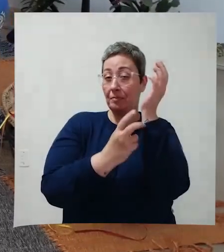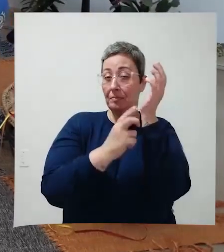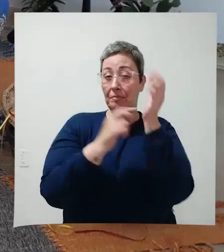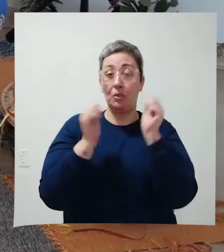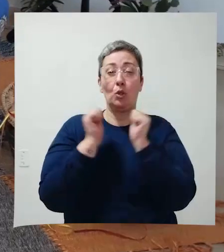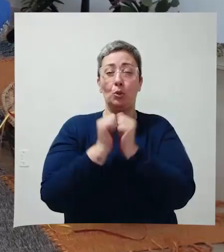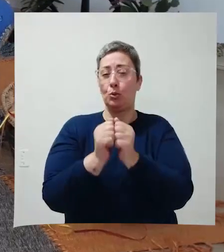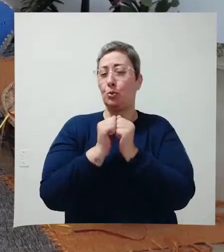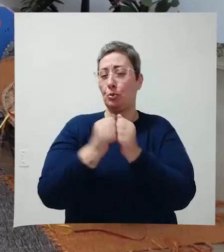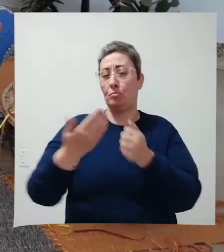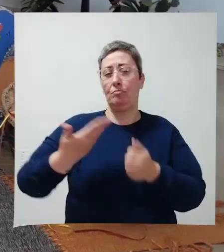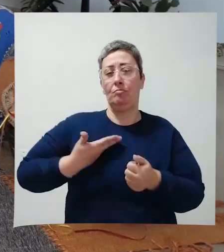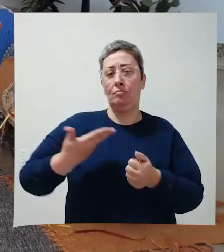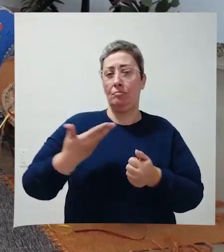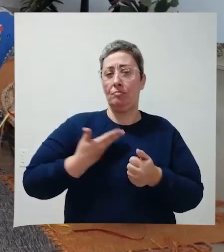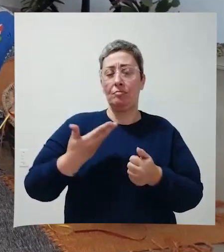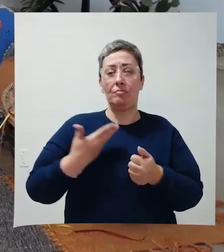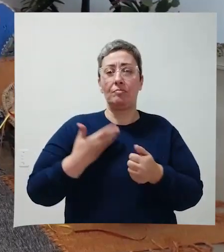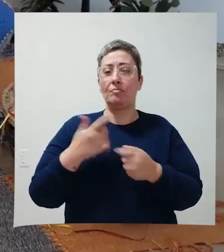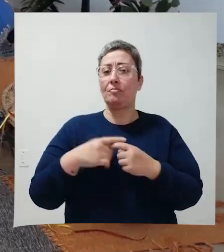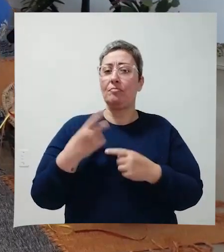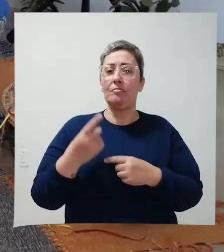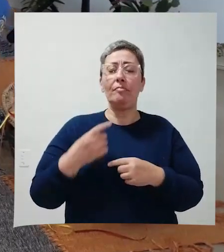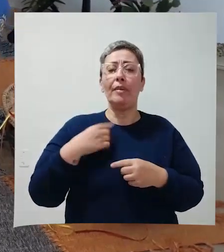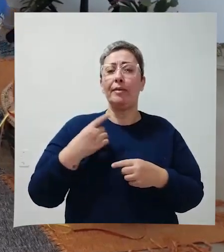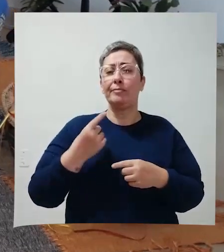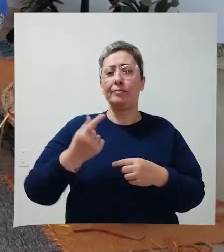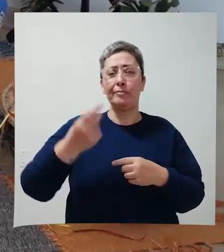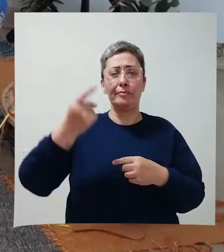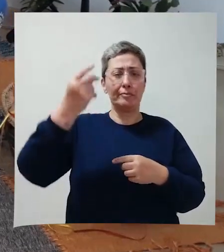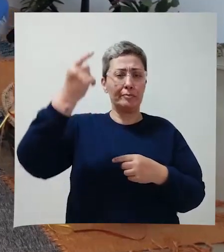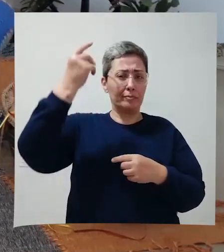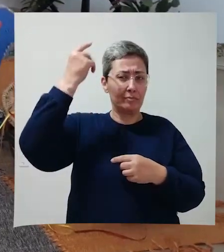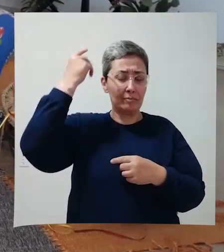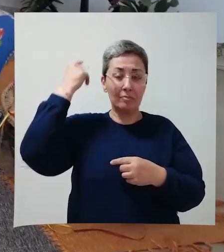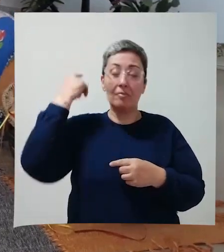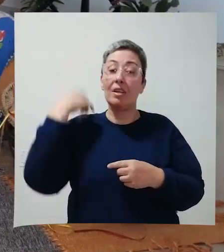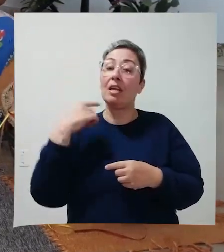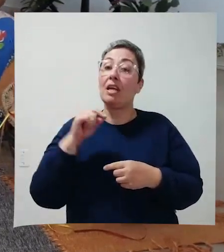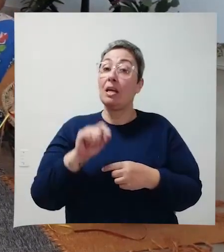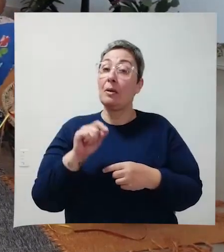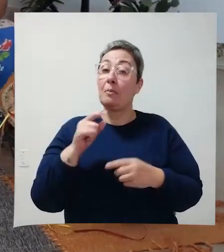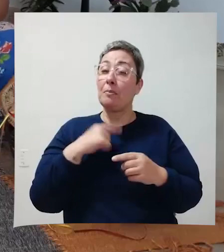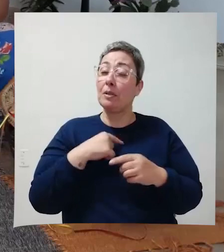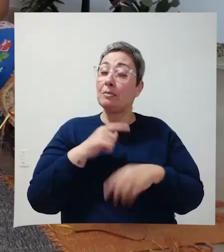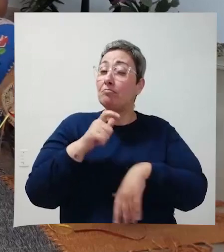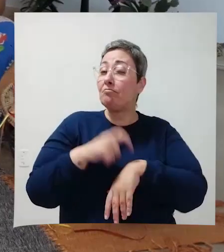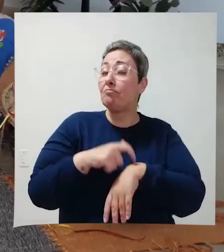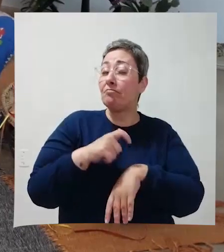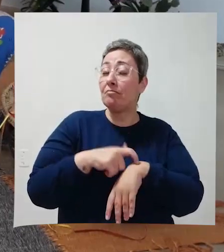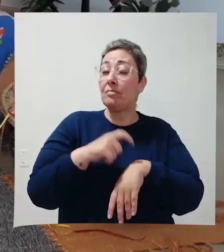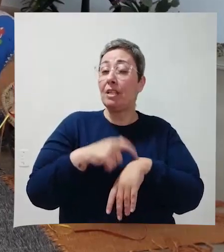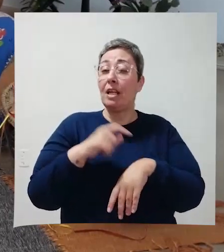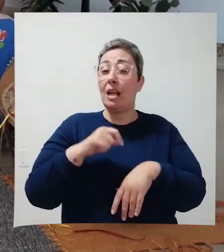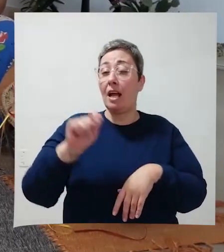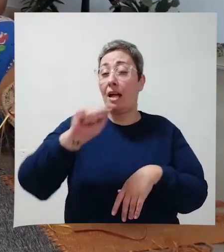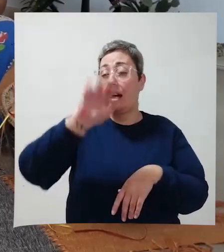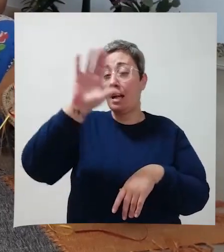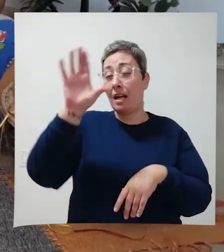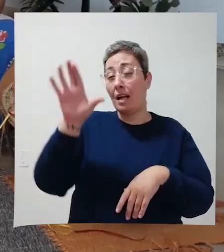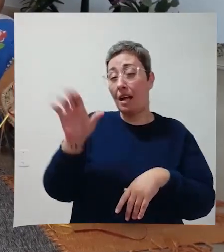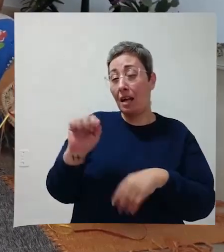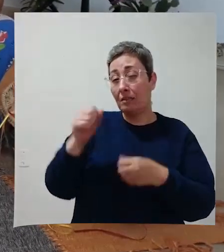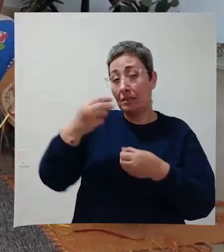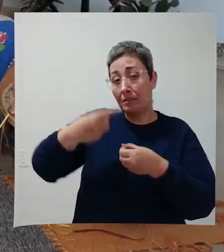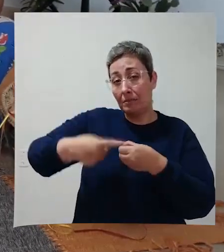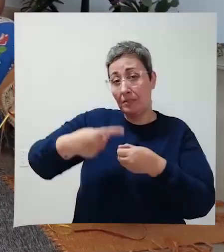amigos inseparáveis. E há muitas luas. Naquele tempo, na África,